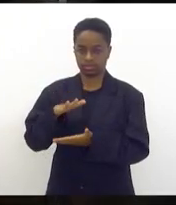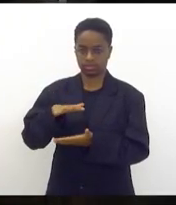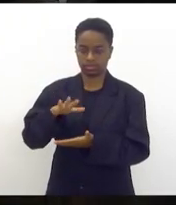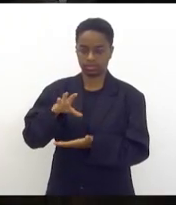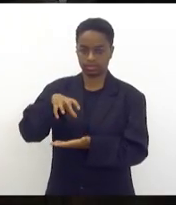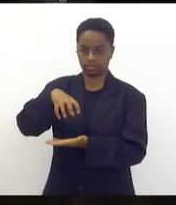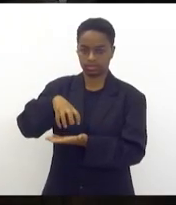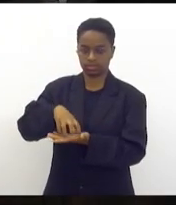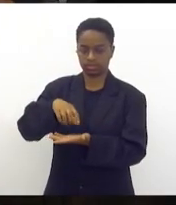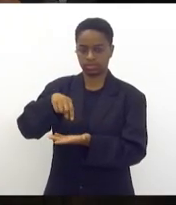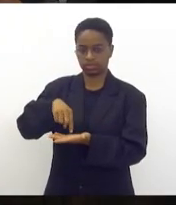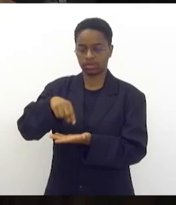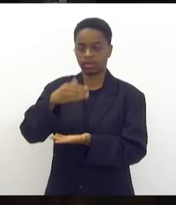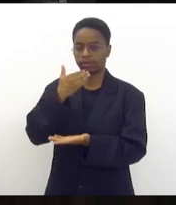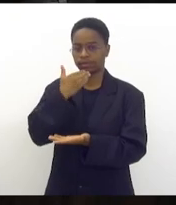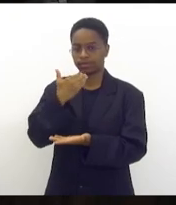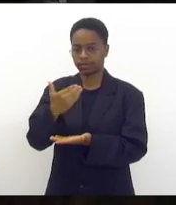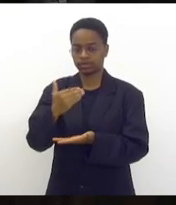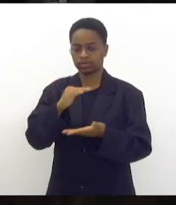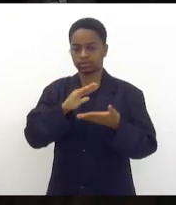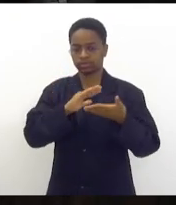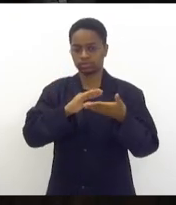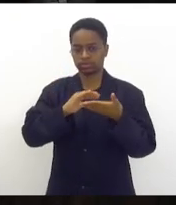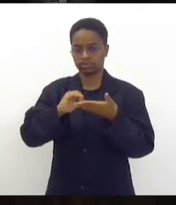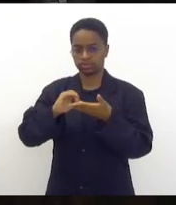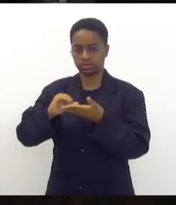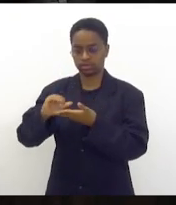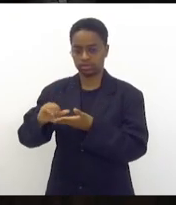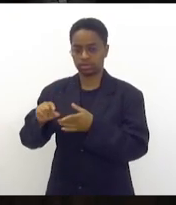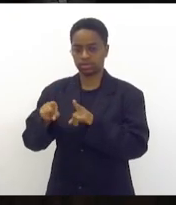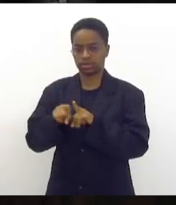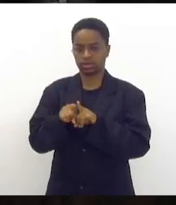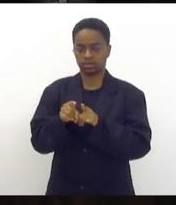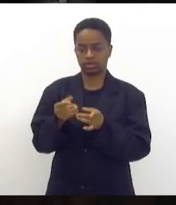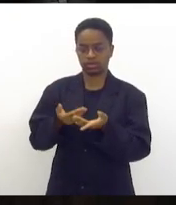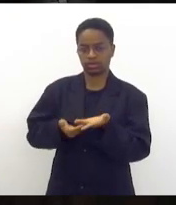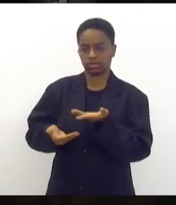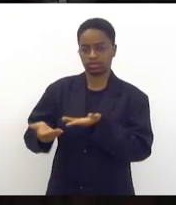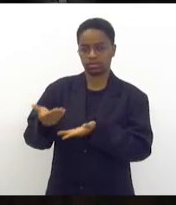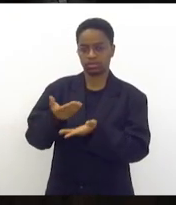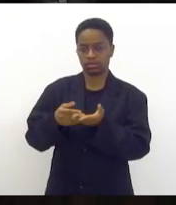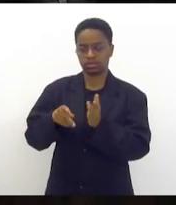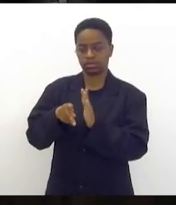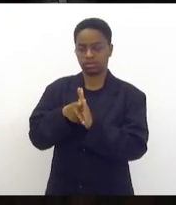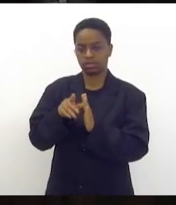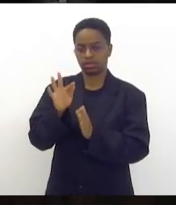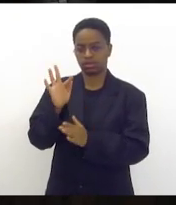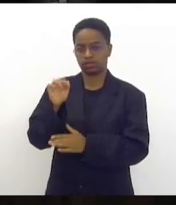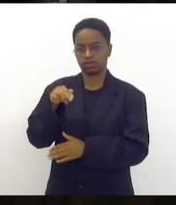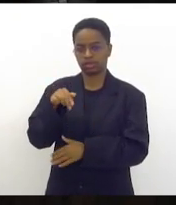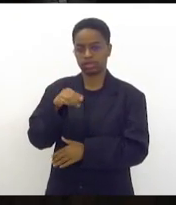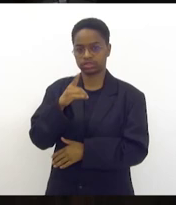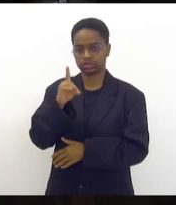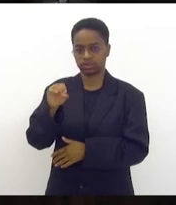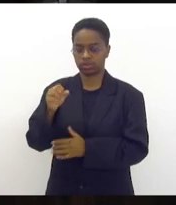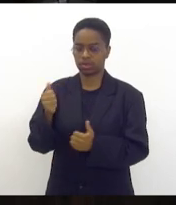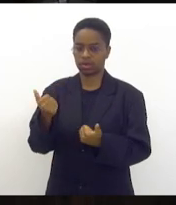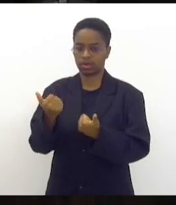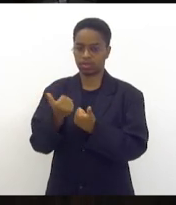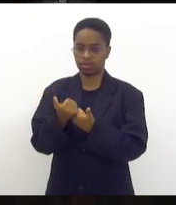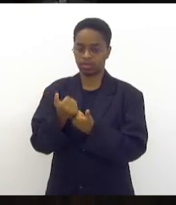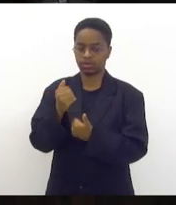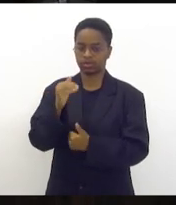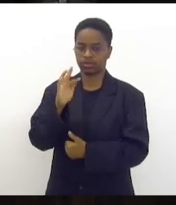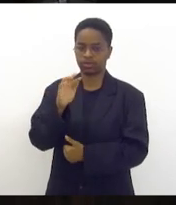de remoções e de permutas da Fundação de Apoio à Escola Técnica